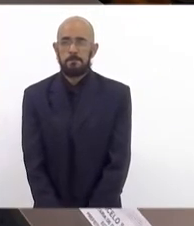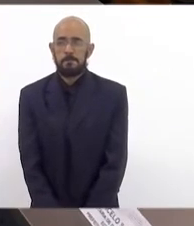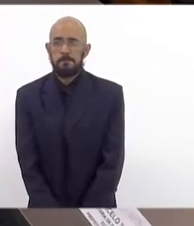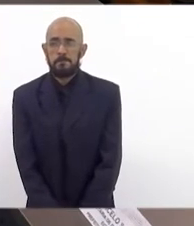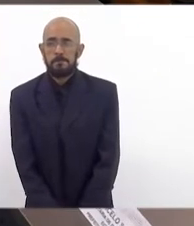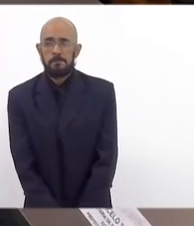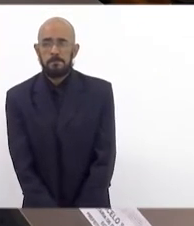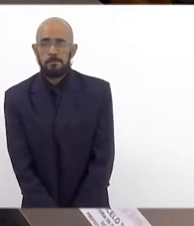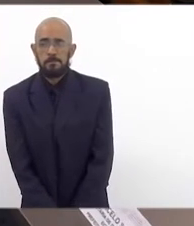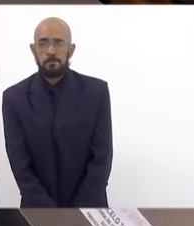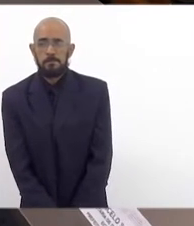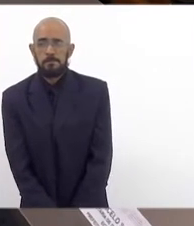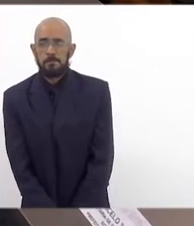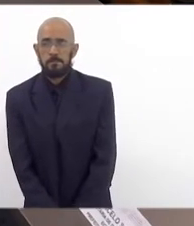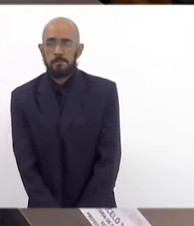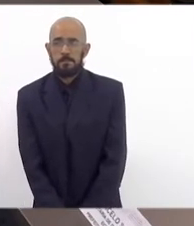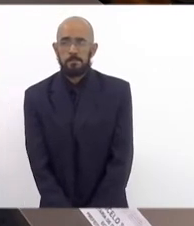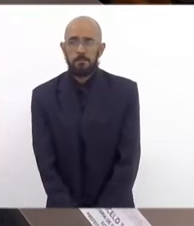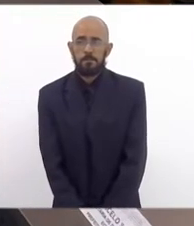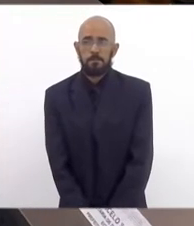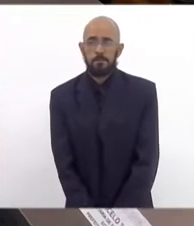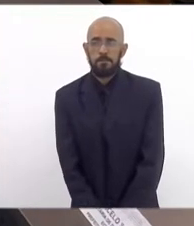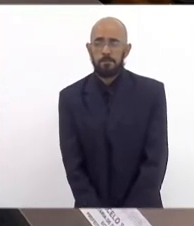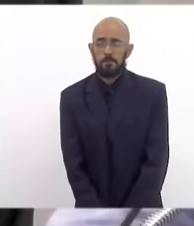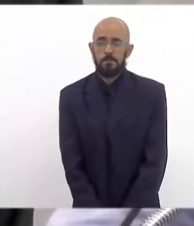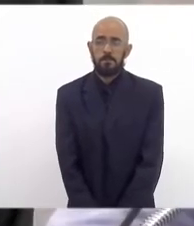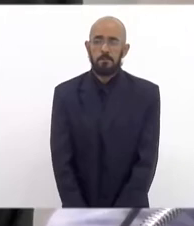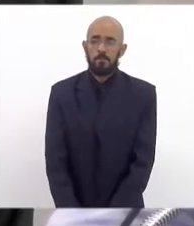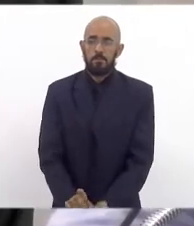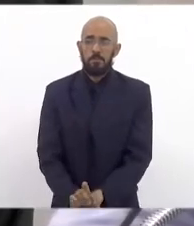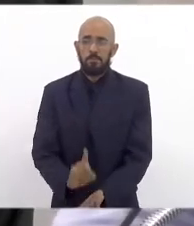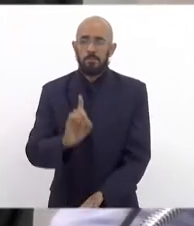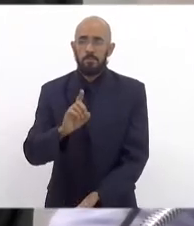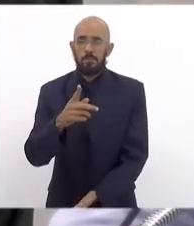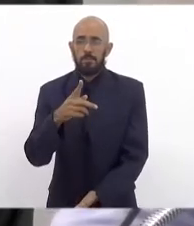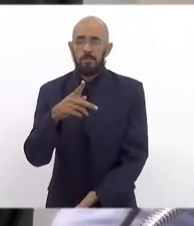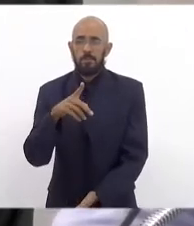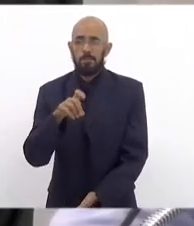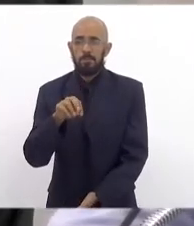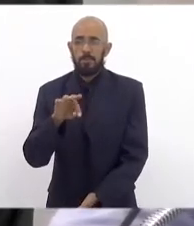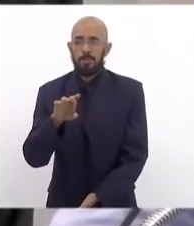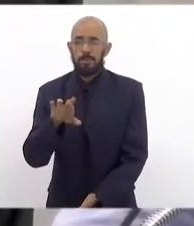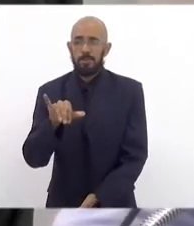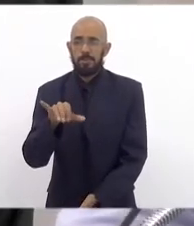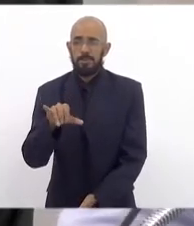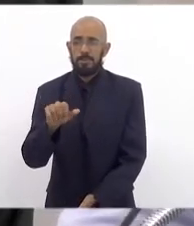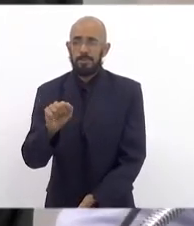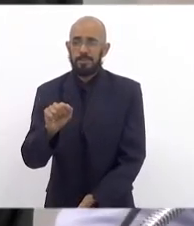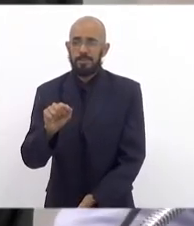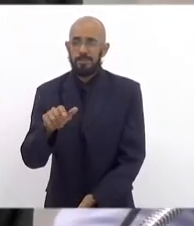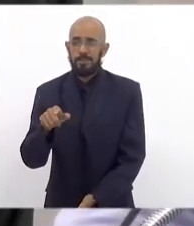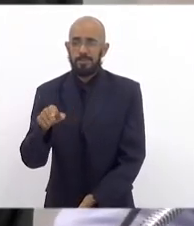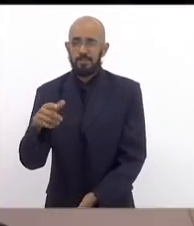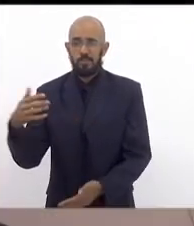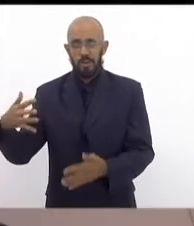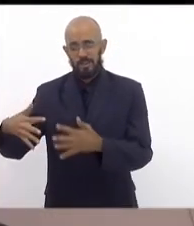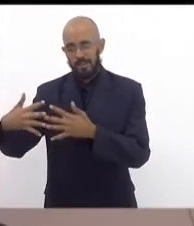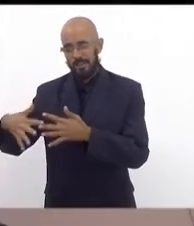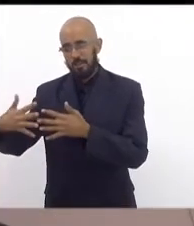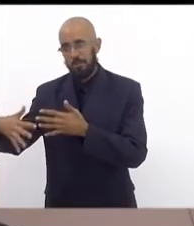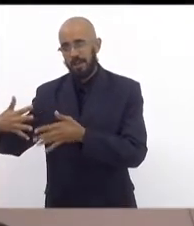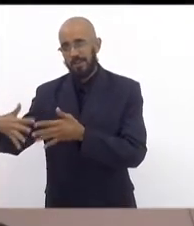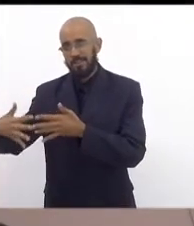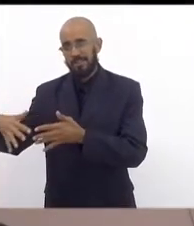real ou a Doutora Patrícia senhora tá atrapalhando a exposição do Dr sileno por favor não